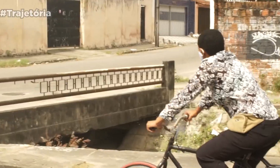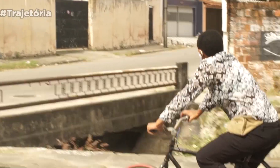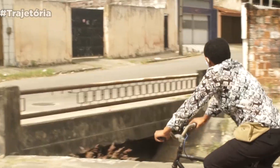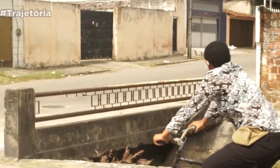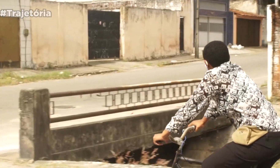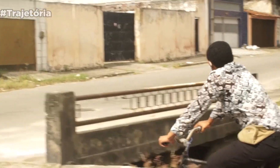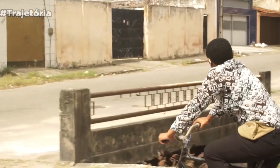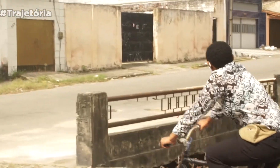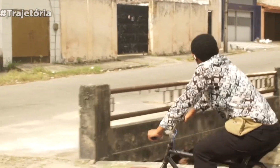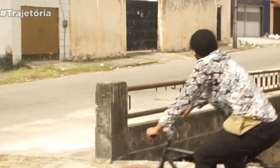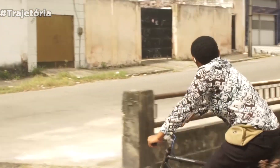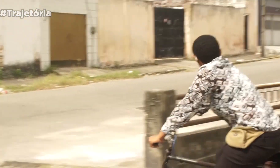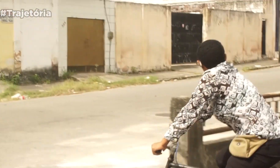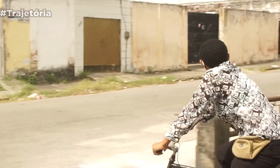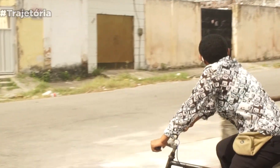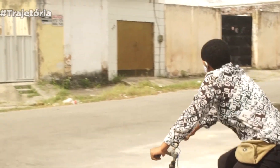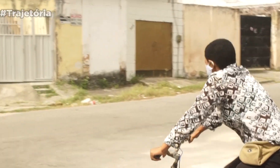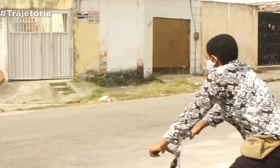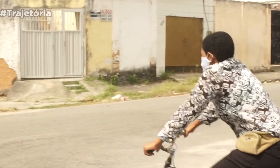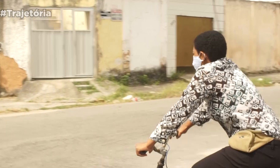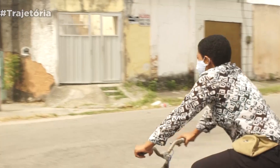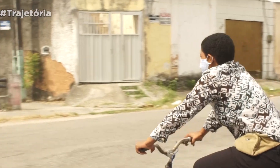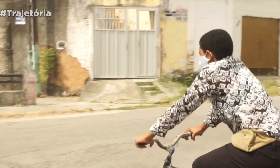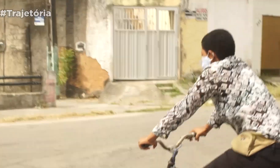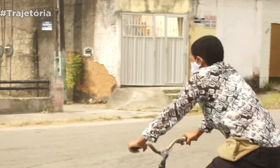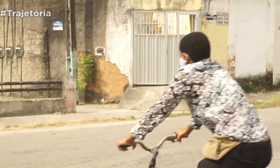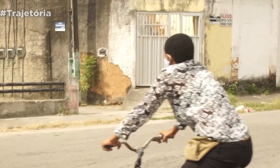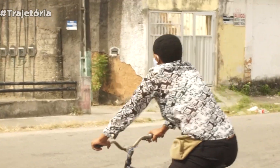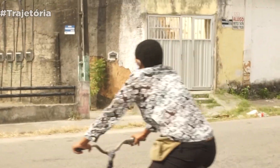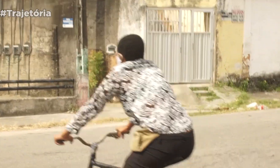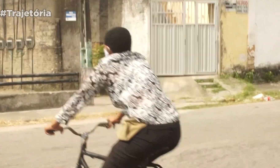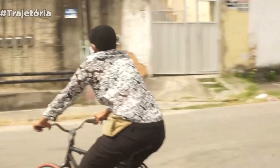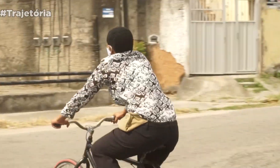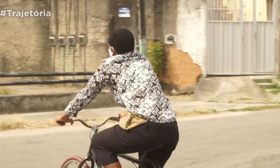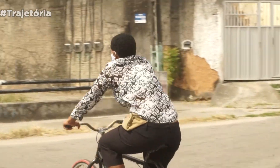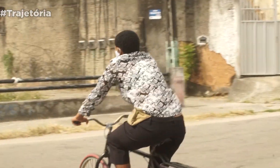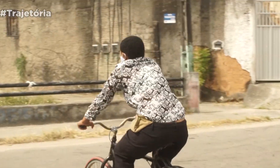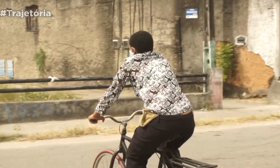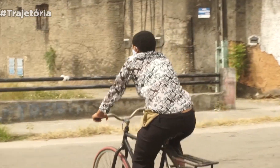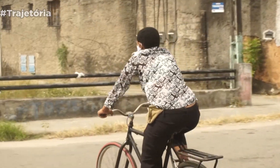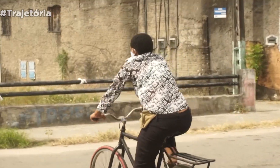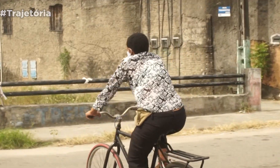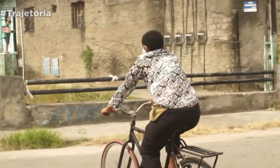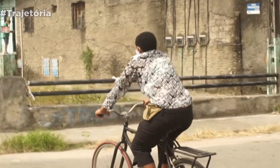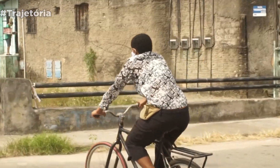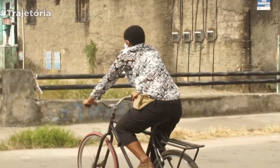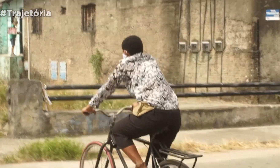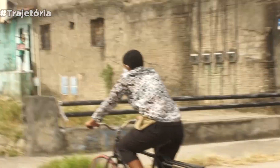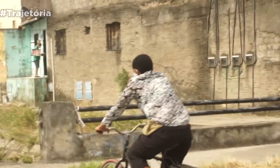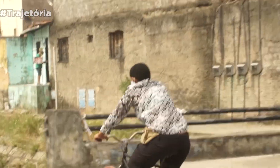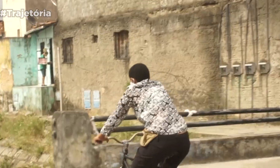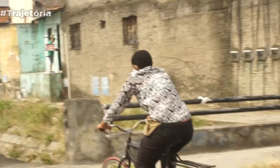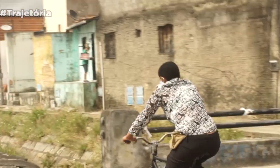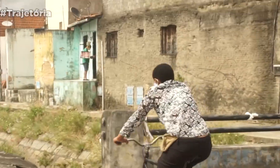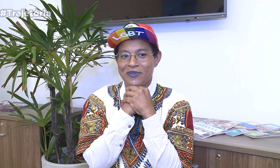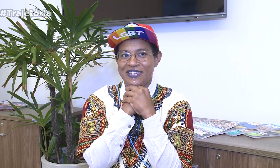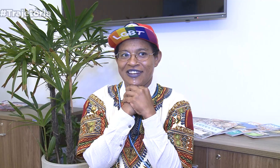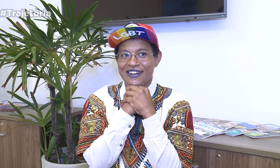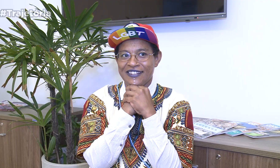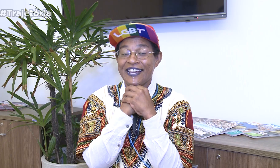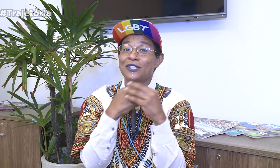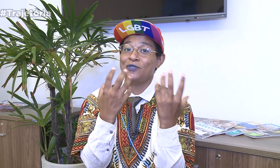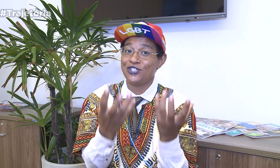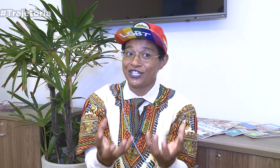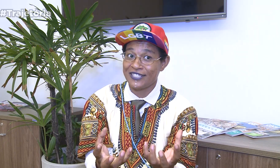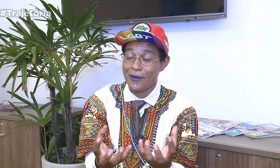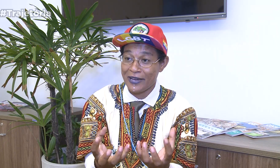racismo, homofobia e, desde muito cedo, questionava as diferenças latentes. Eu sou da